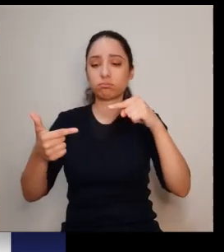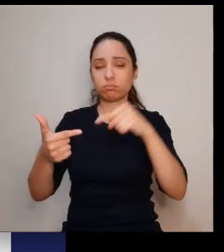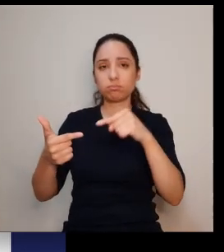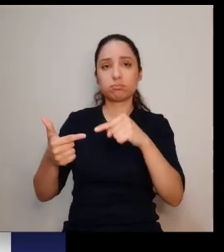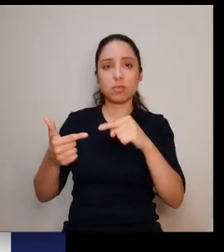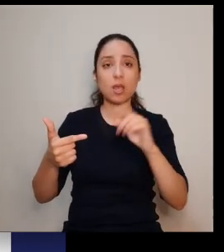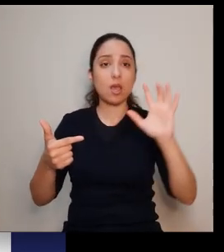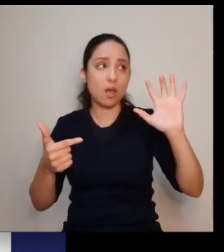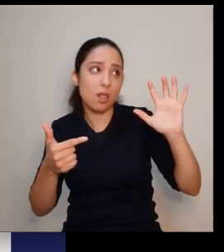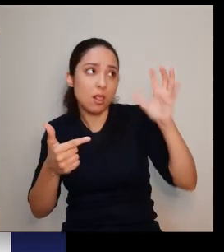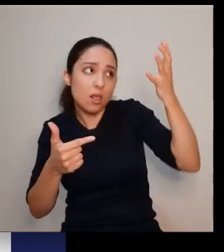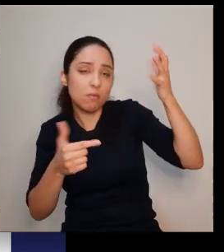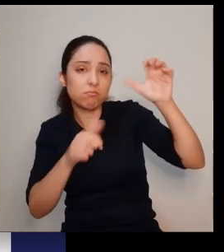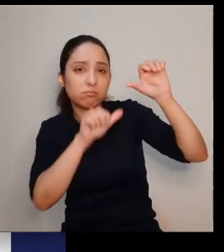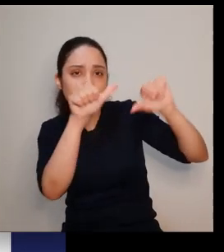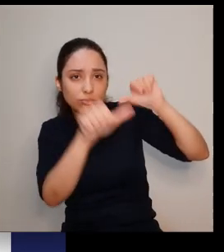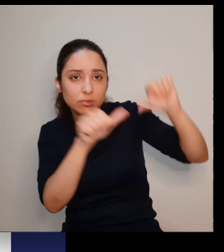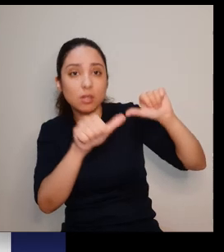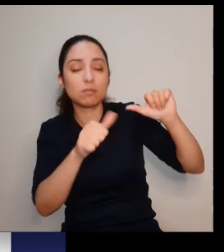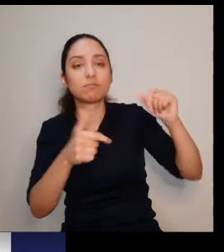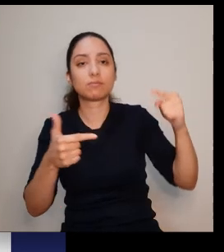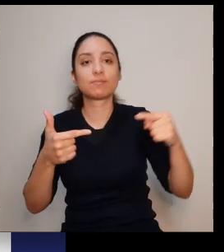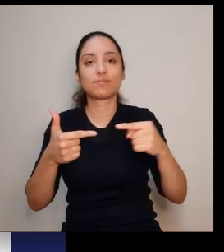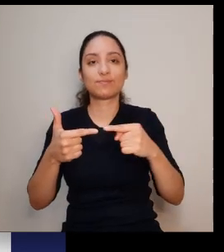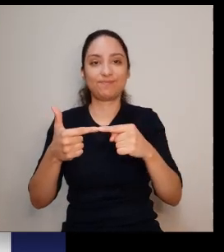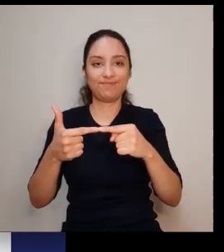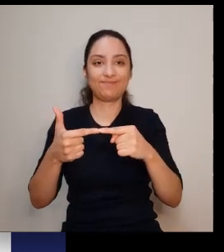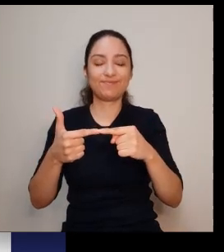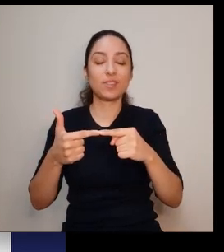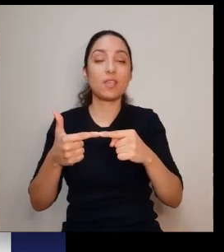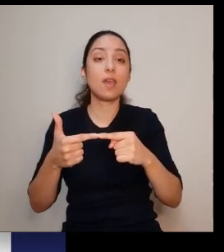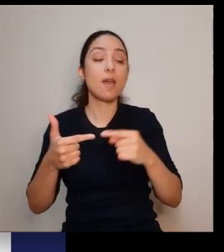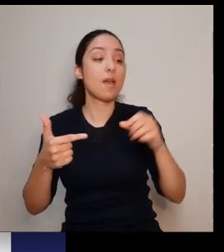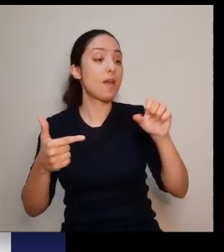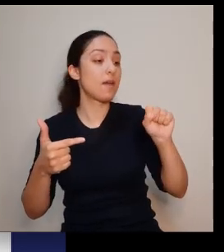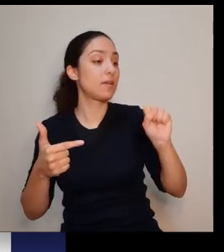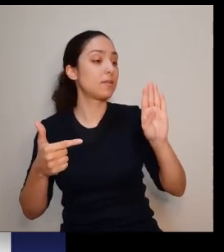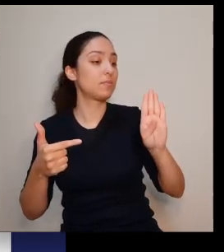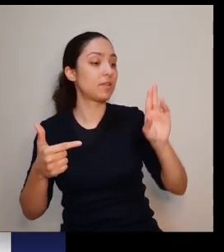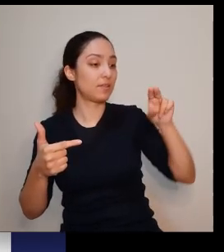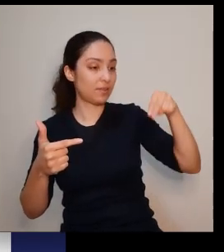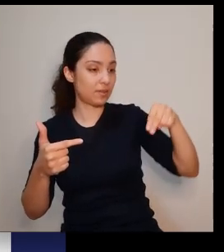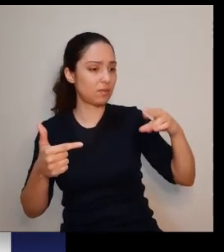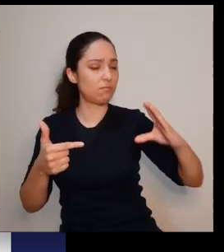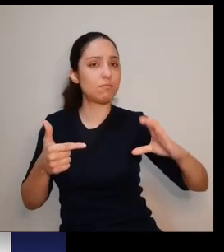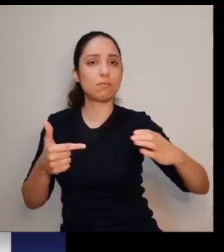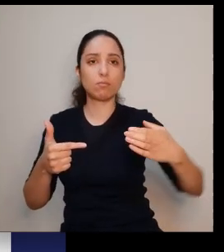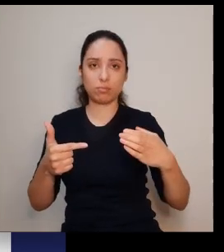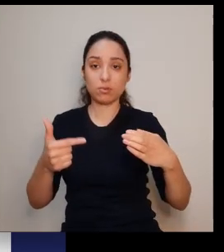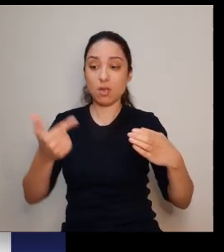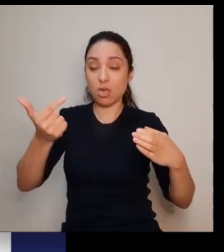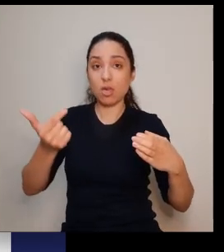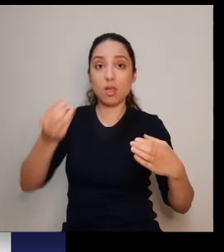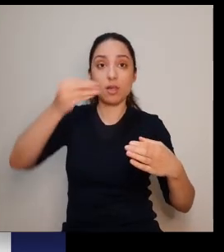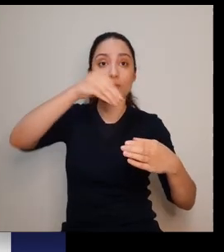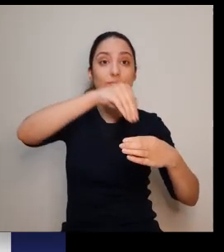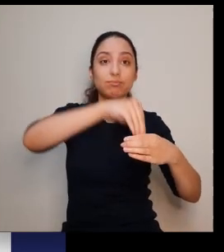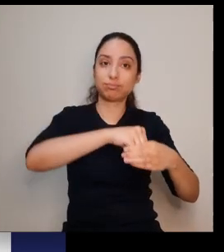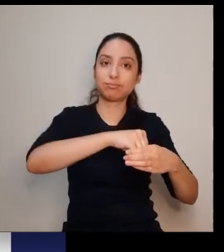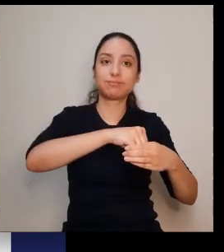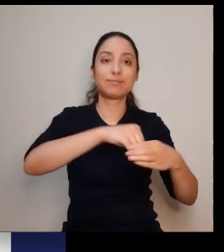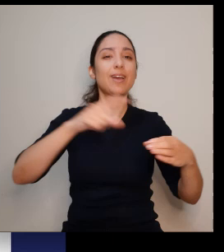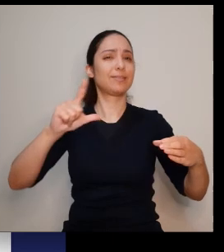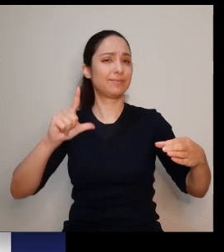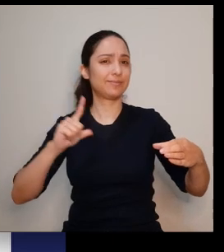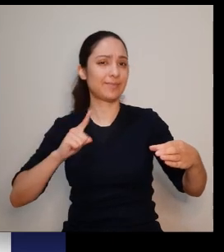mas muito similares. A ECO-RRD é mais utilizada nas discussões sobre redução de risco e a